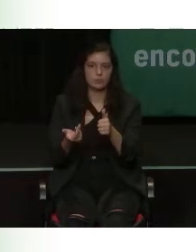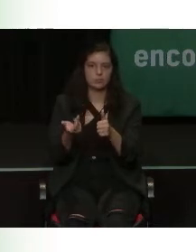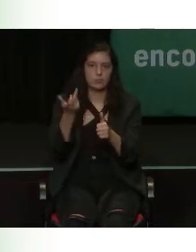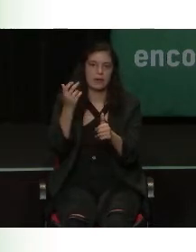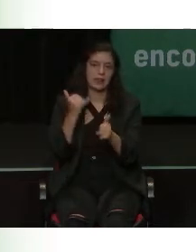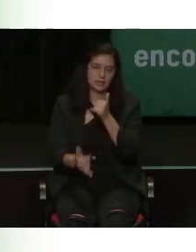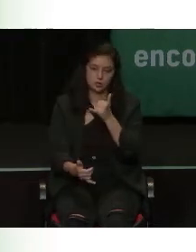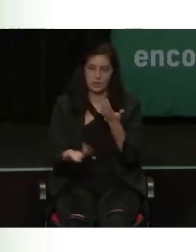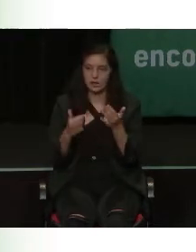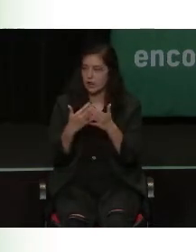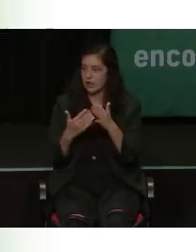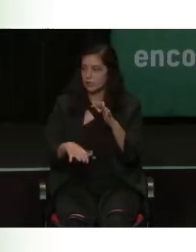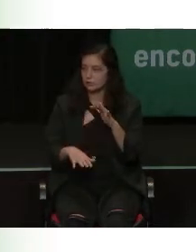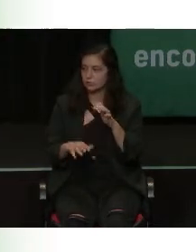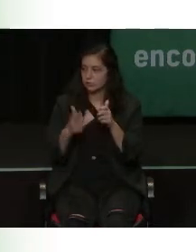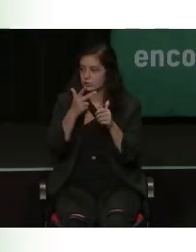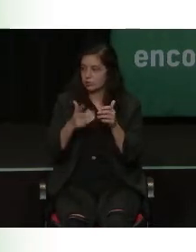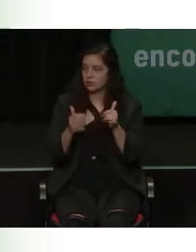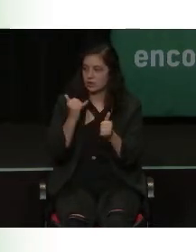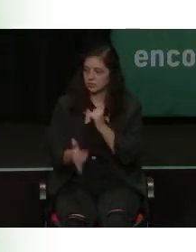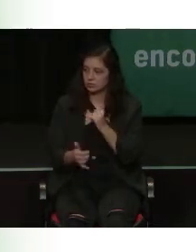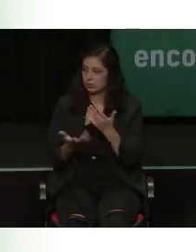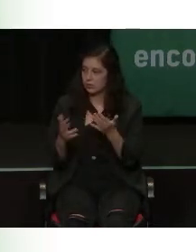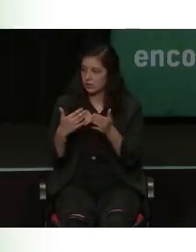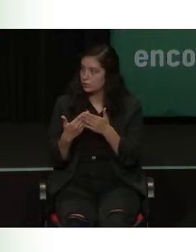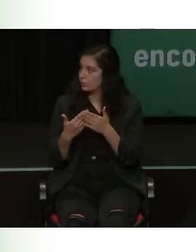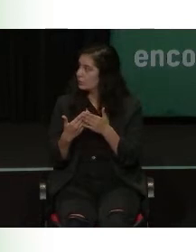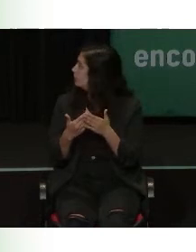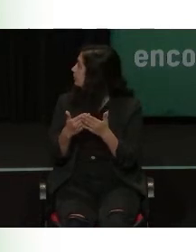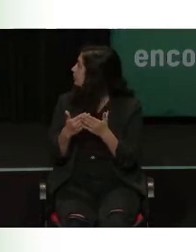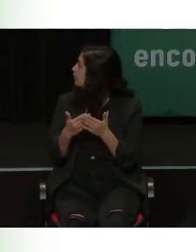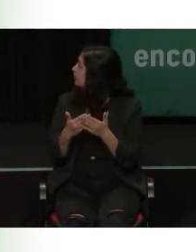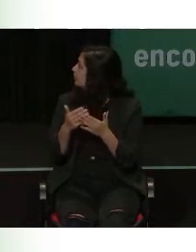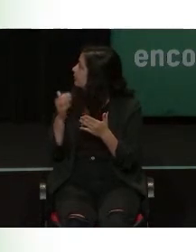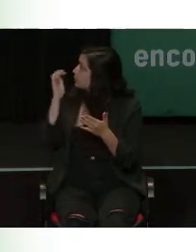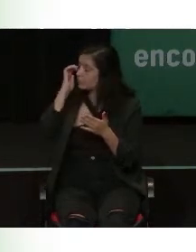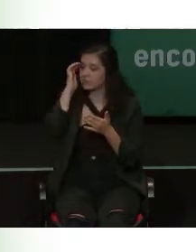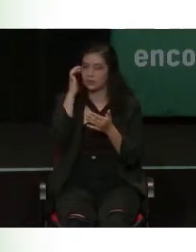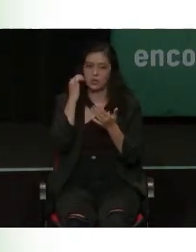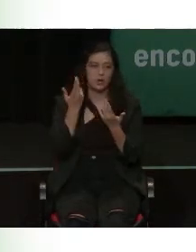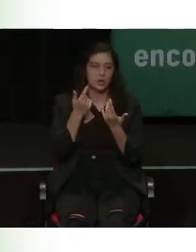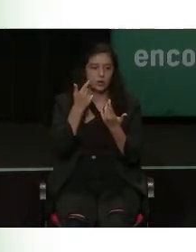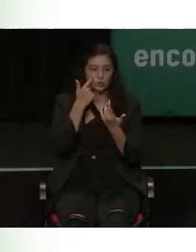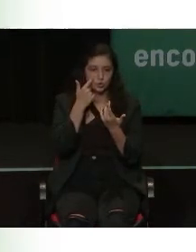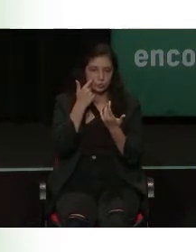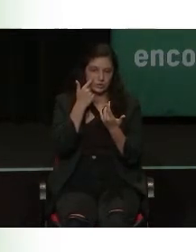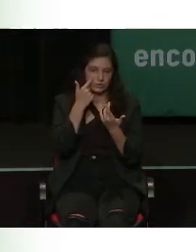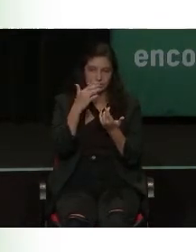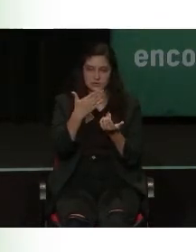falar de um score total de risco. Utilizamos amostra de 118